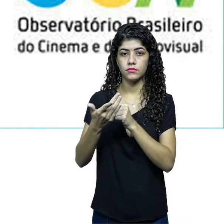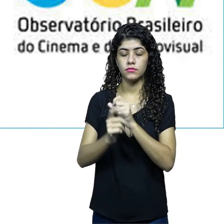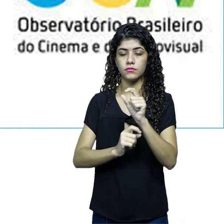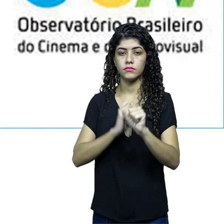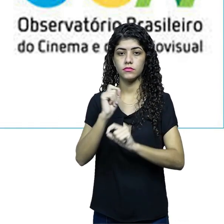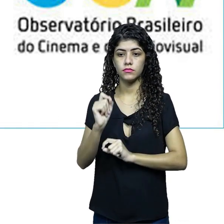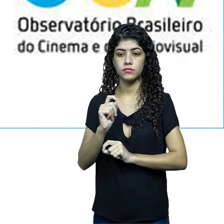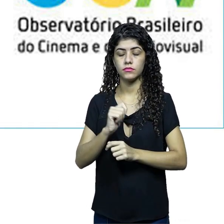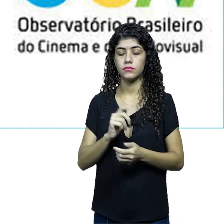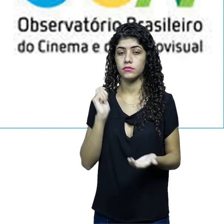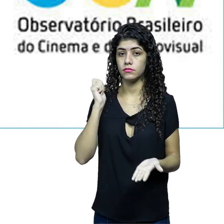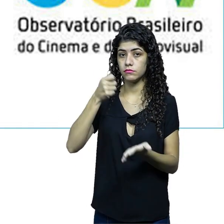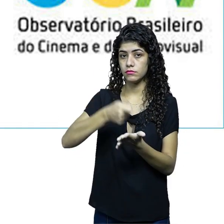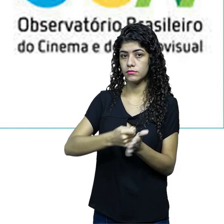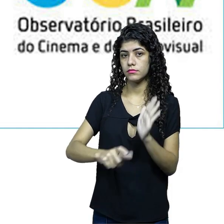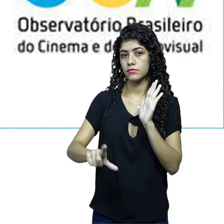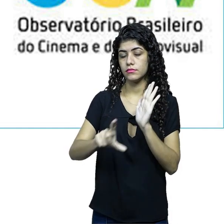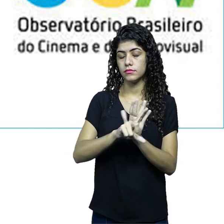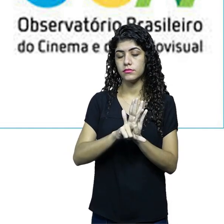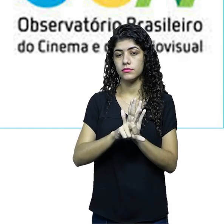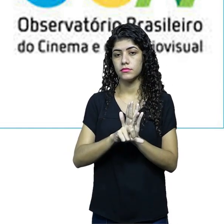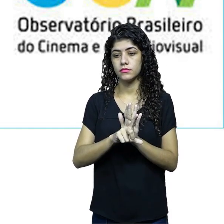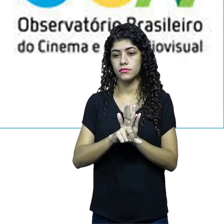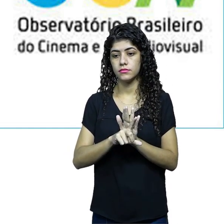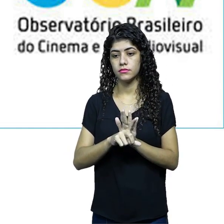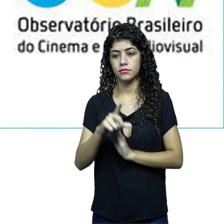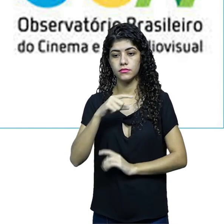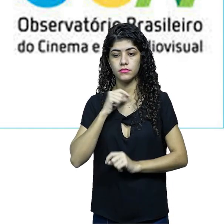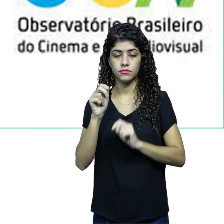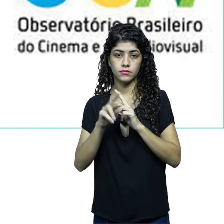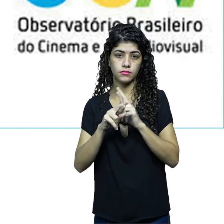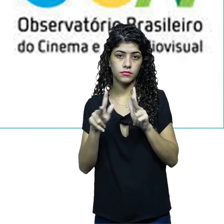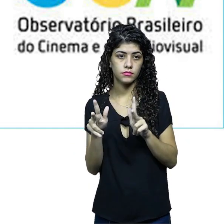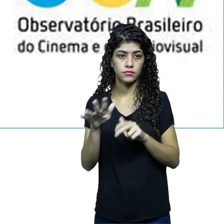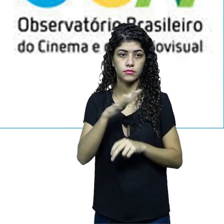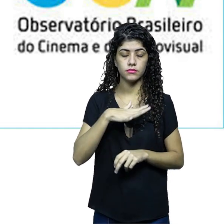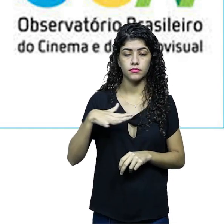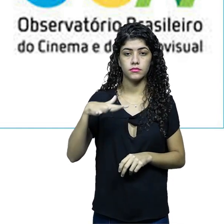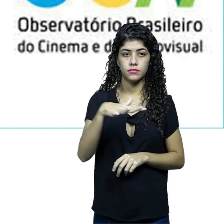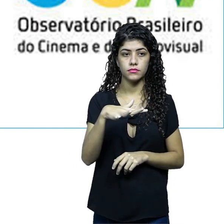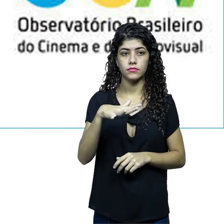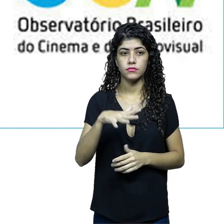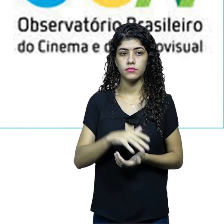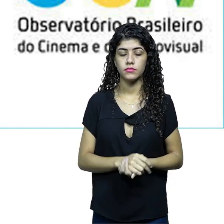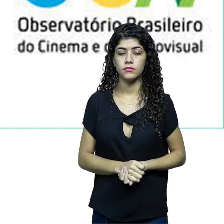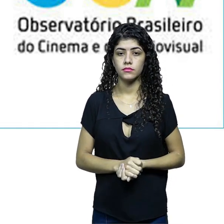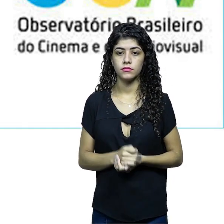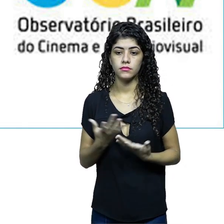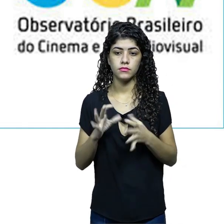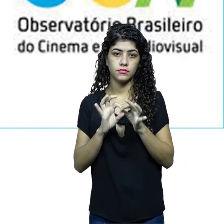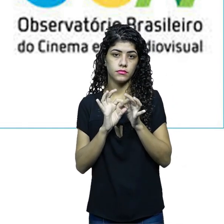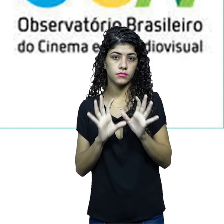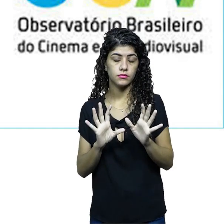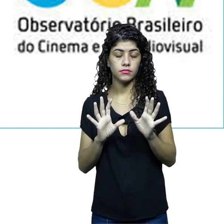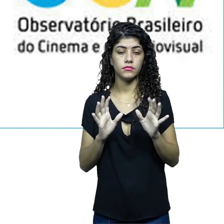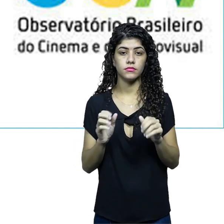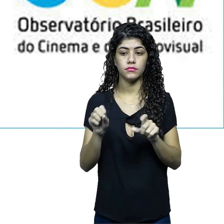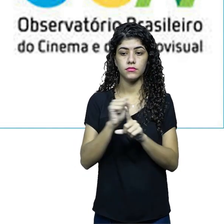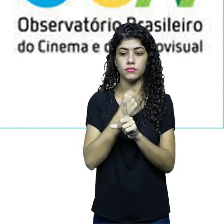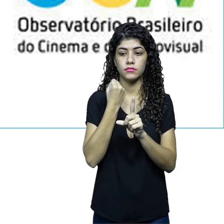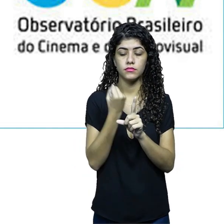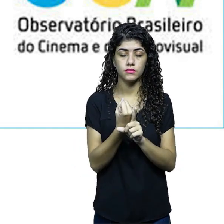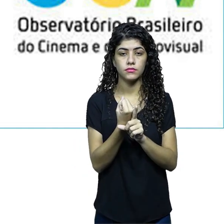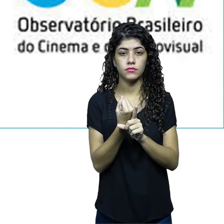mercado com base nas respectivas obrigações legais consolidadas pelas diferentes áreas da agência